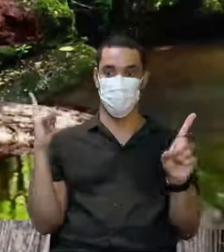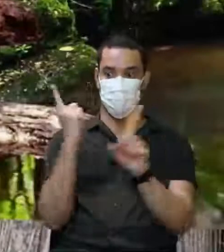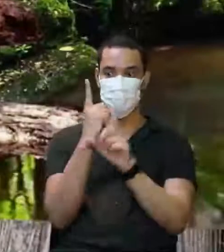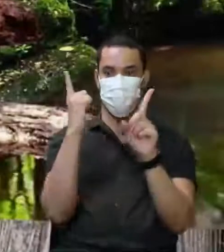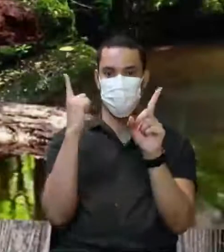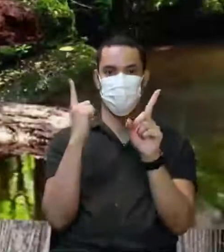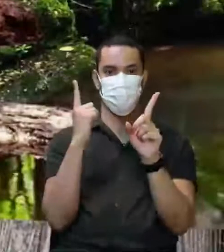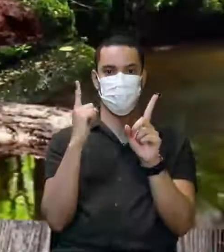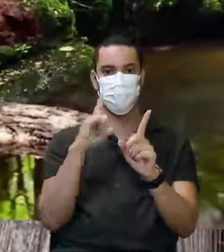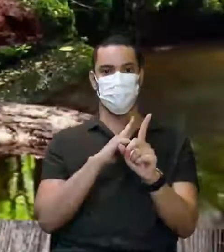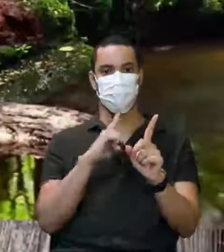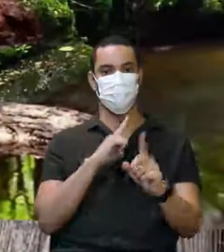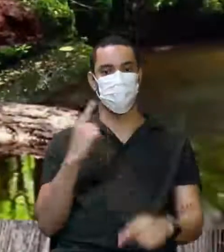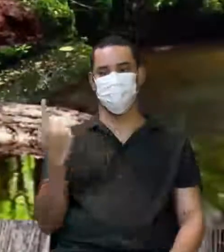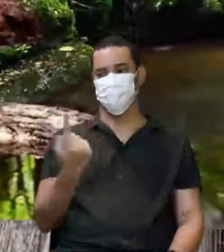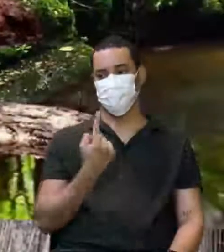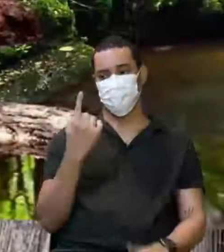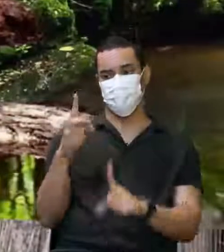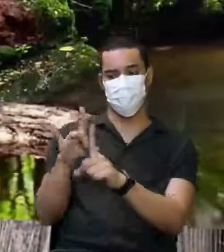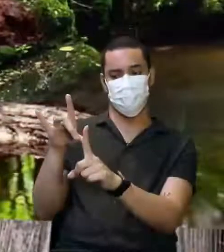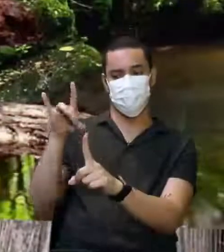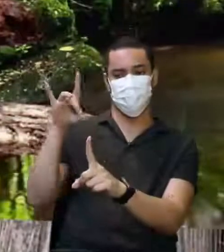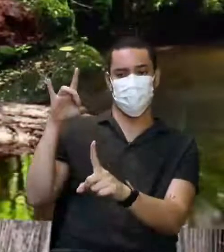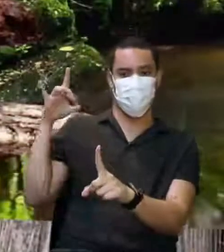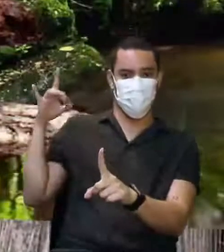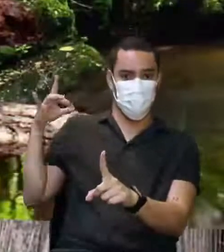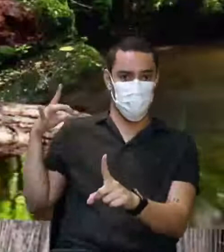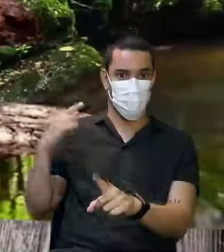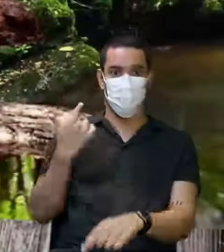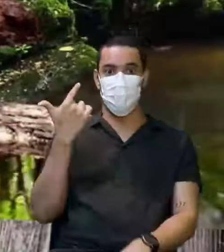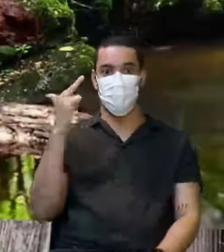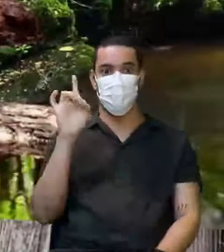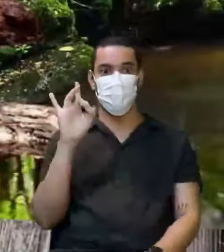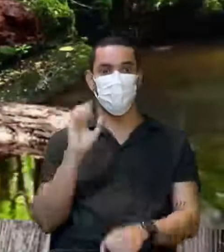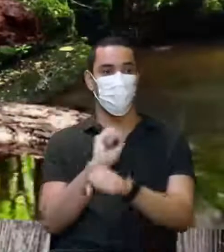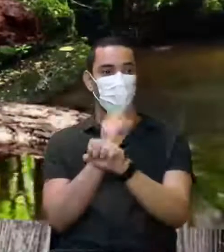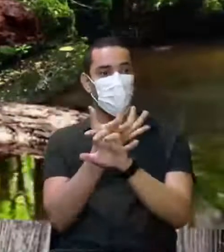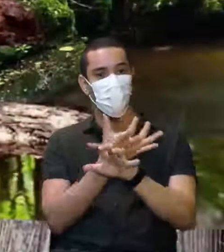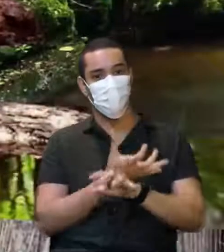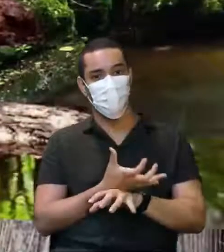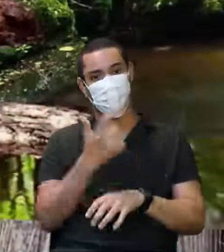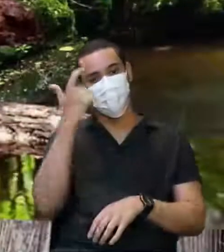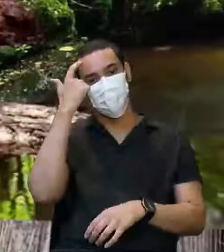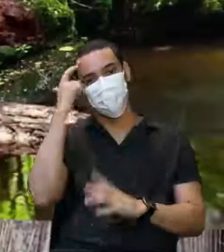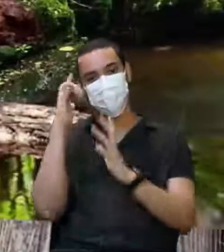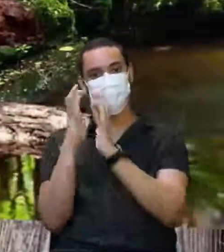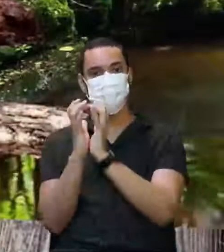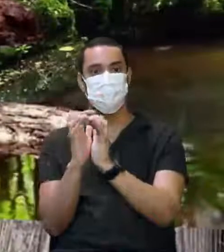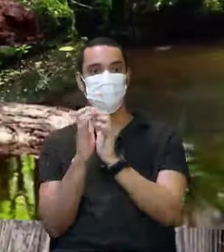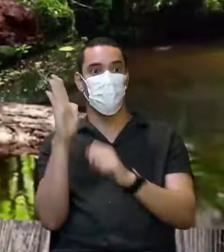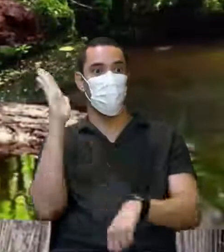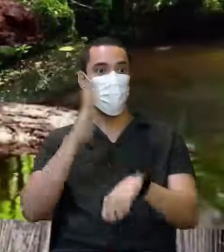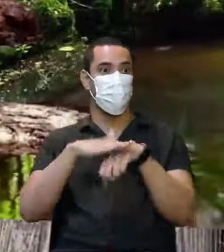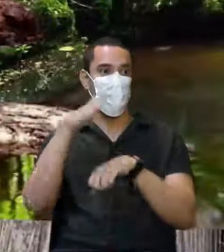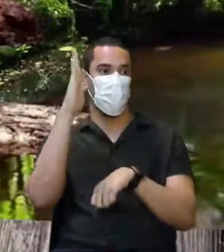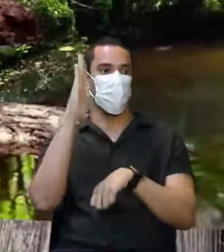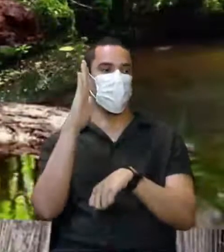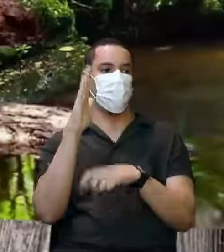encontrados, estavam solitários. Outros foram encontrados ossos e crânios num número